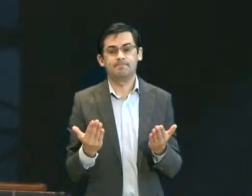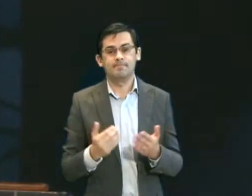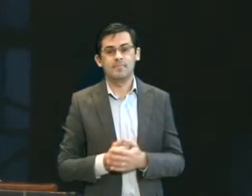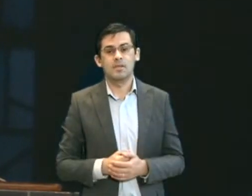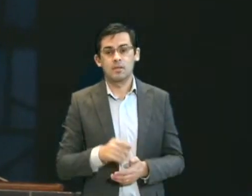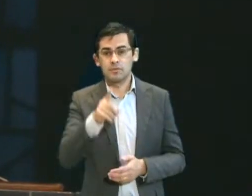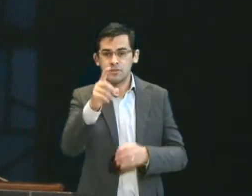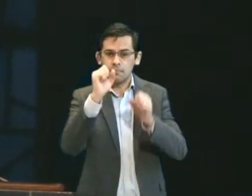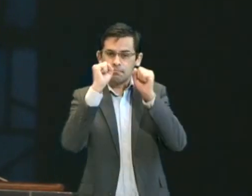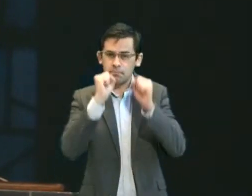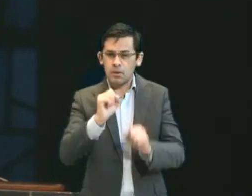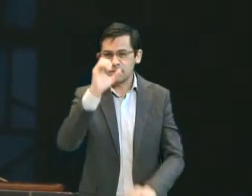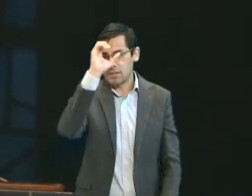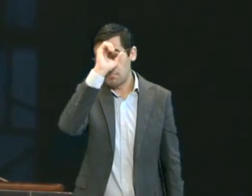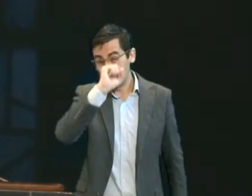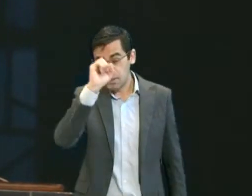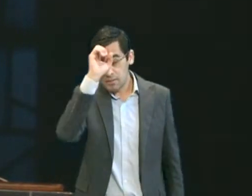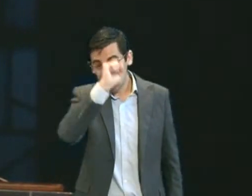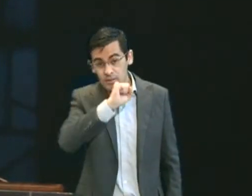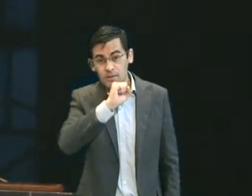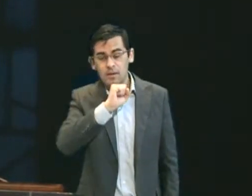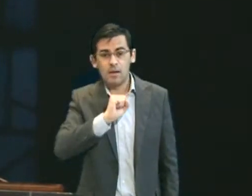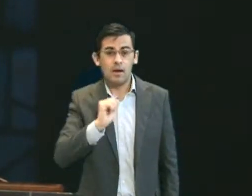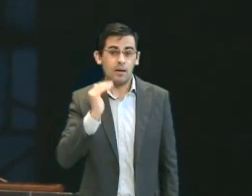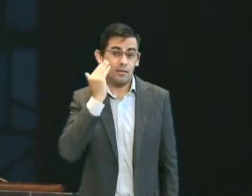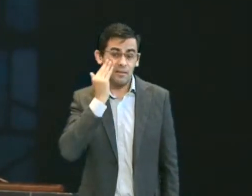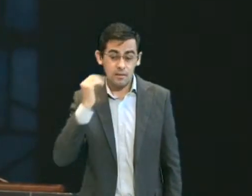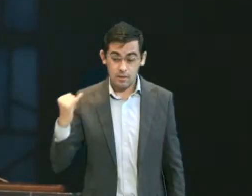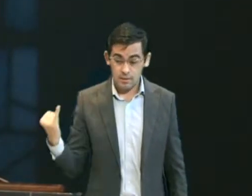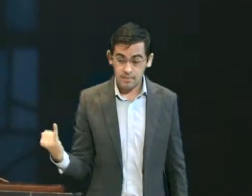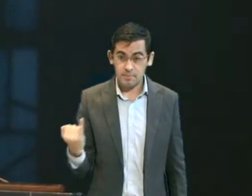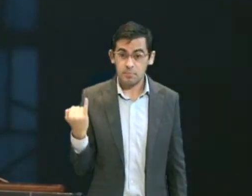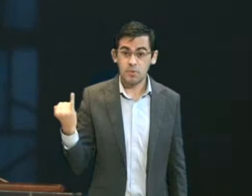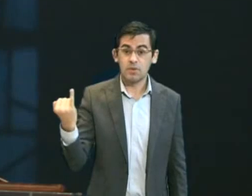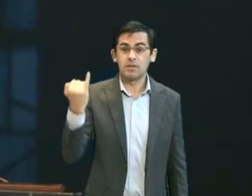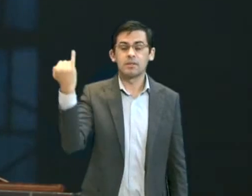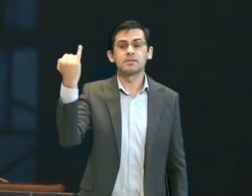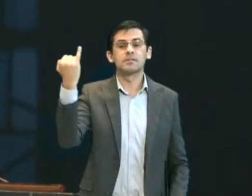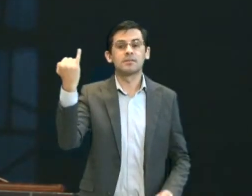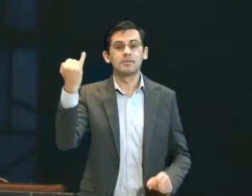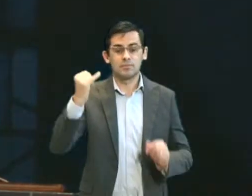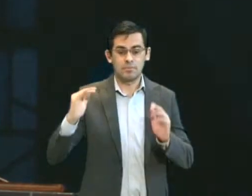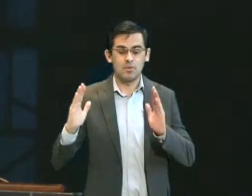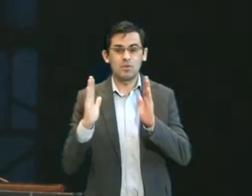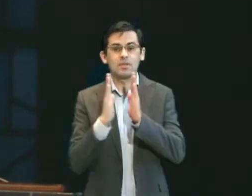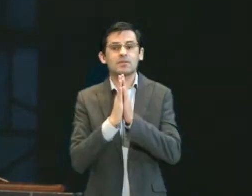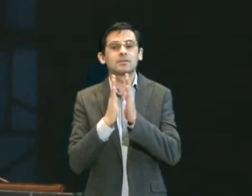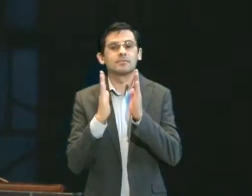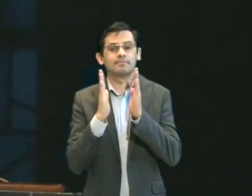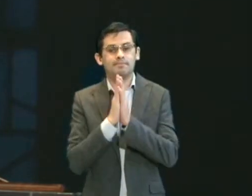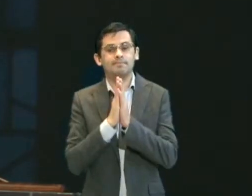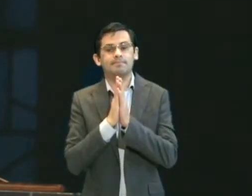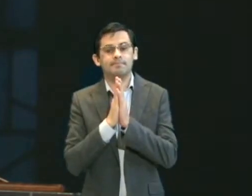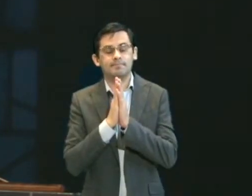Que você possa aprender a valorizar a oração como lugar